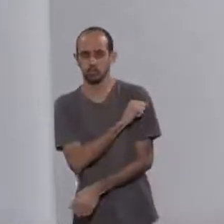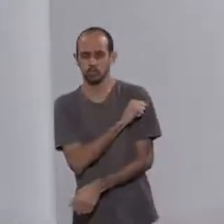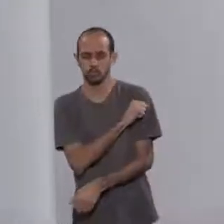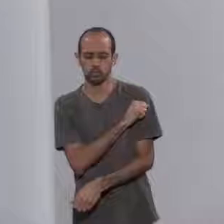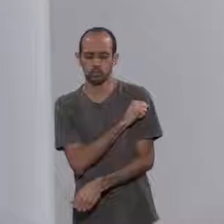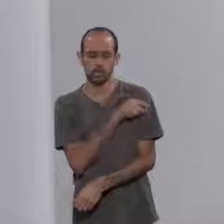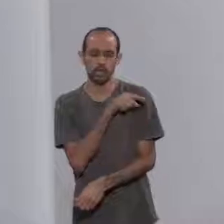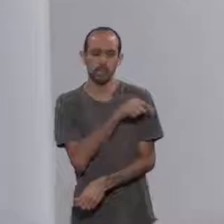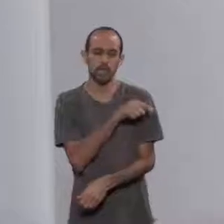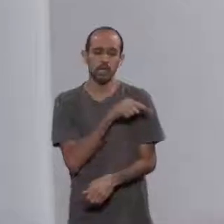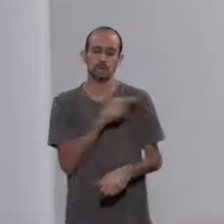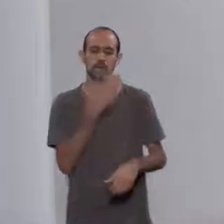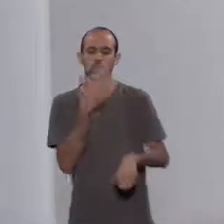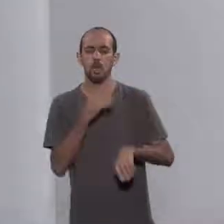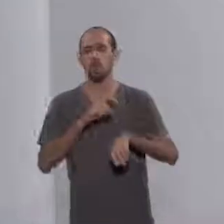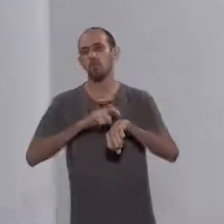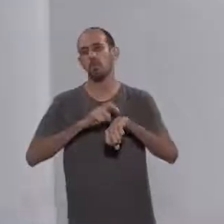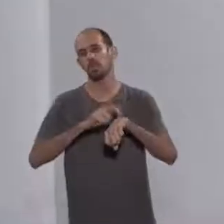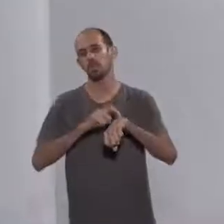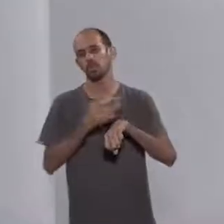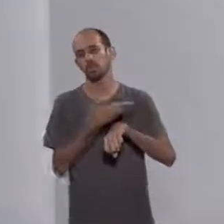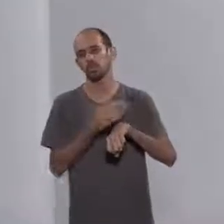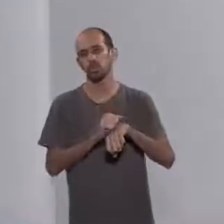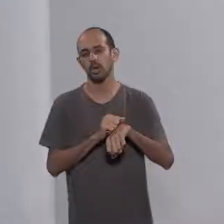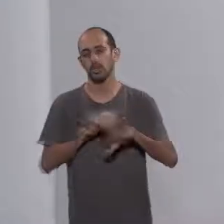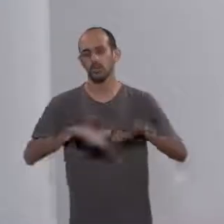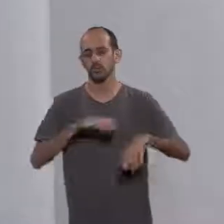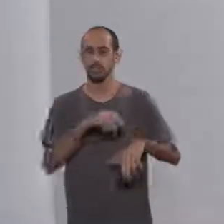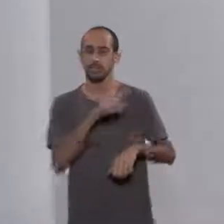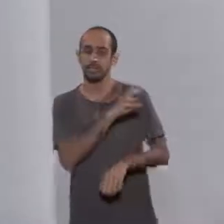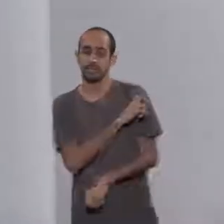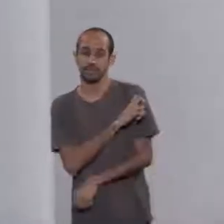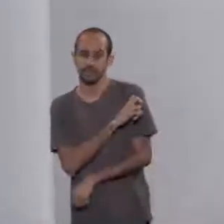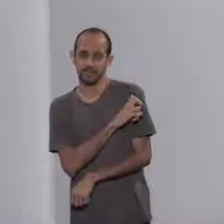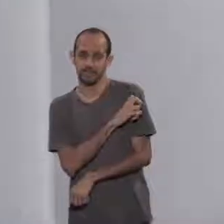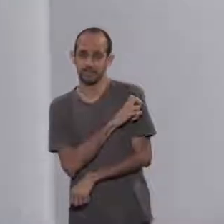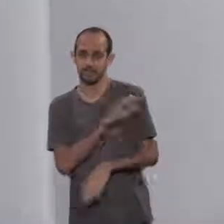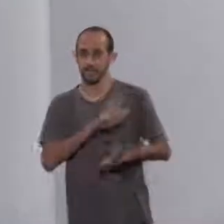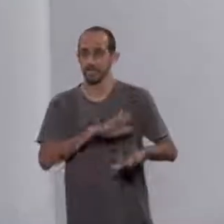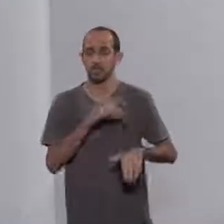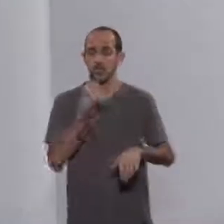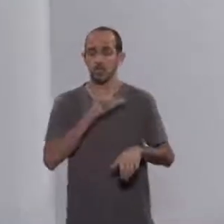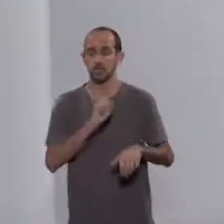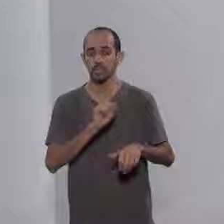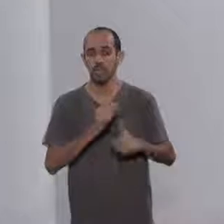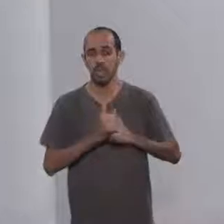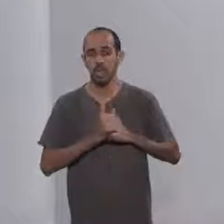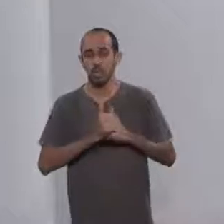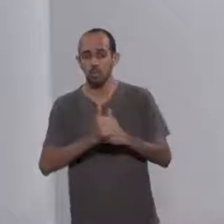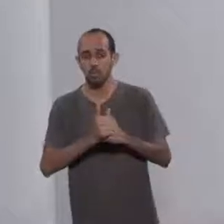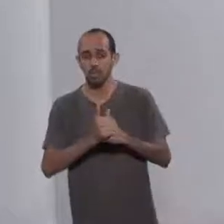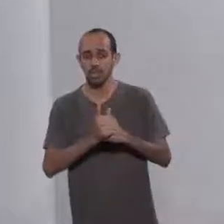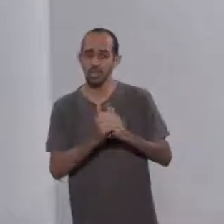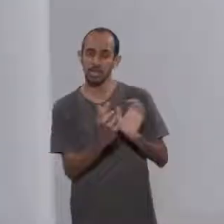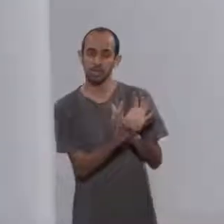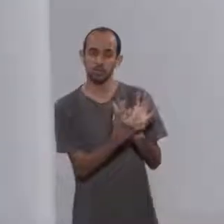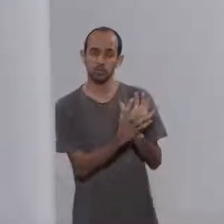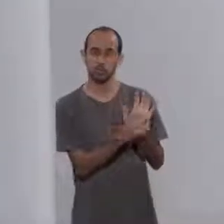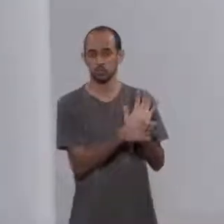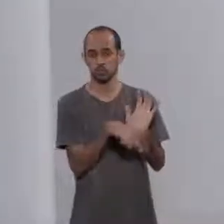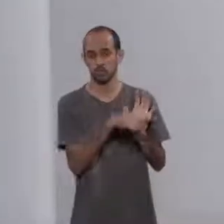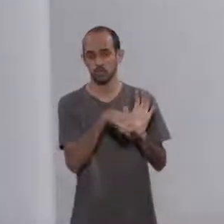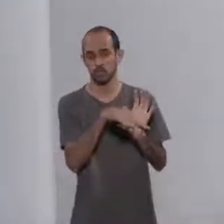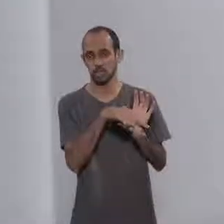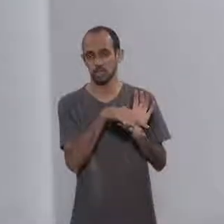aprendizagem o aluno está. E aí a gente pode citar aqui um exemplo. De repente o aluno está no 5º ano, mas ele não consegue acompanhar as atividades do 5º